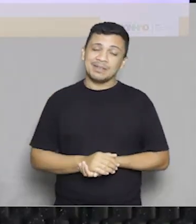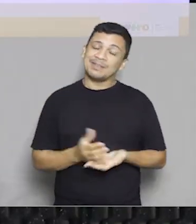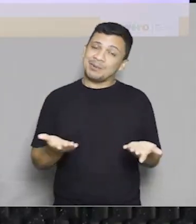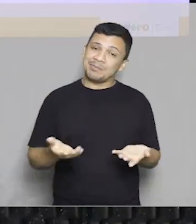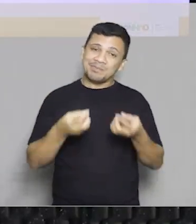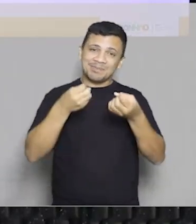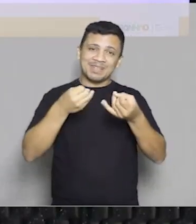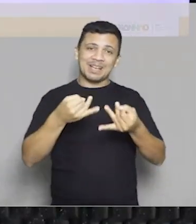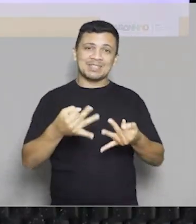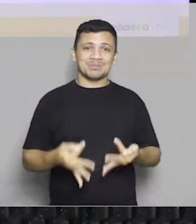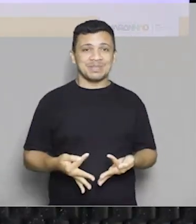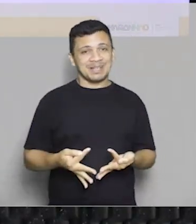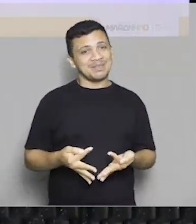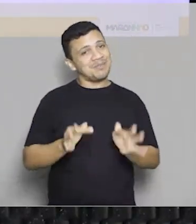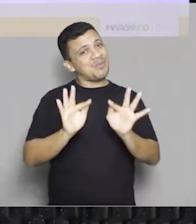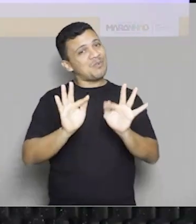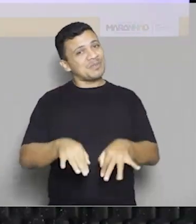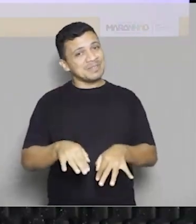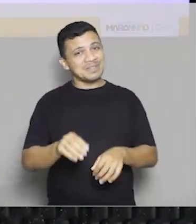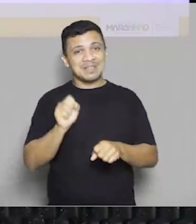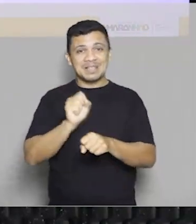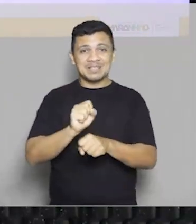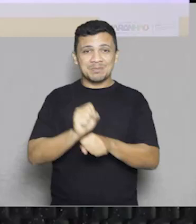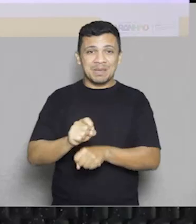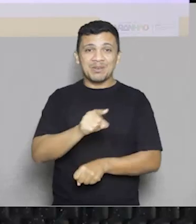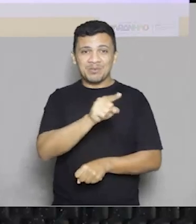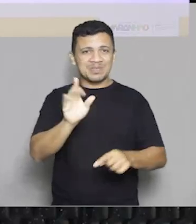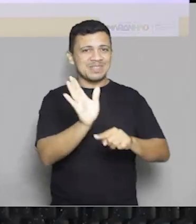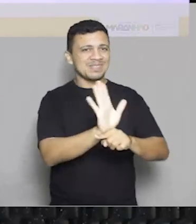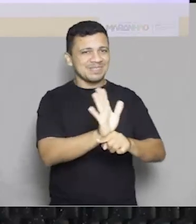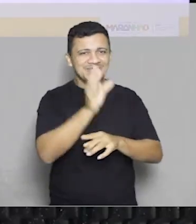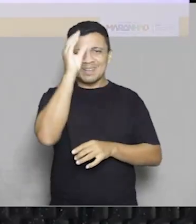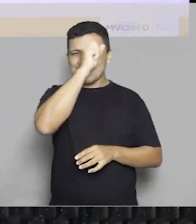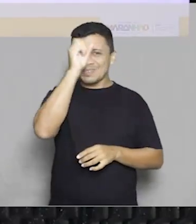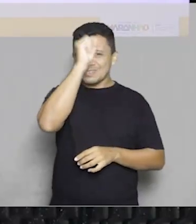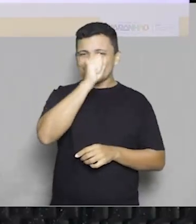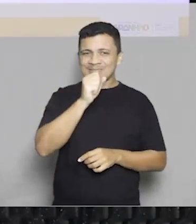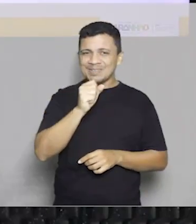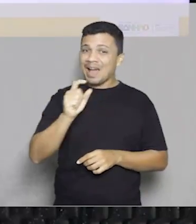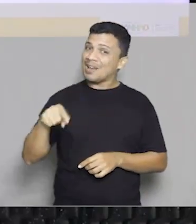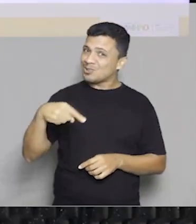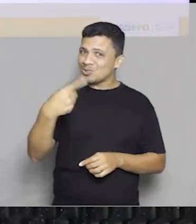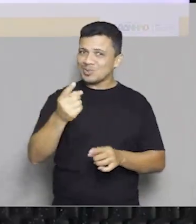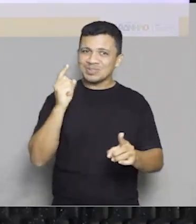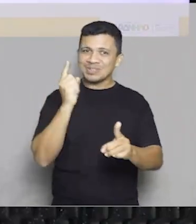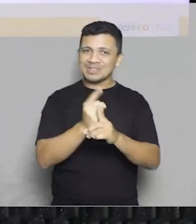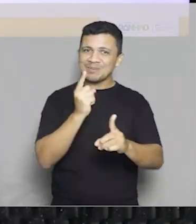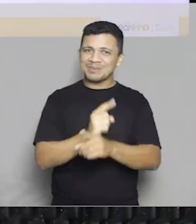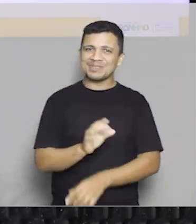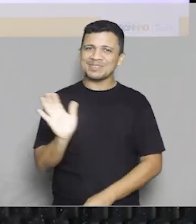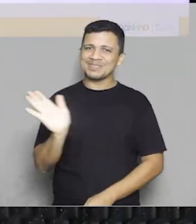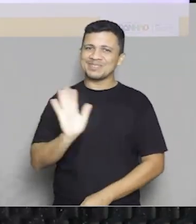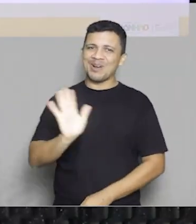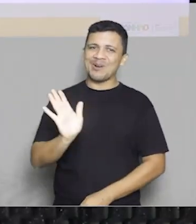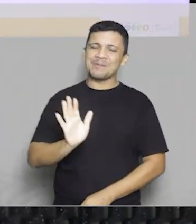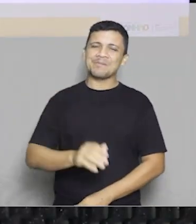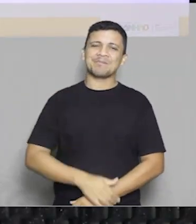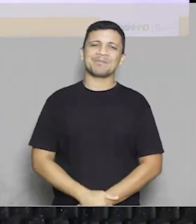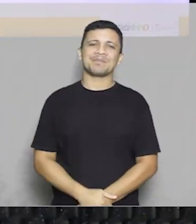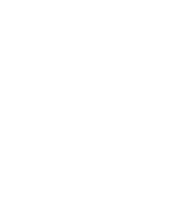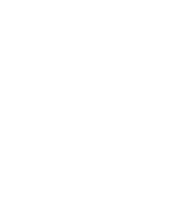uma questão. Espero que tenha sido um vídeo proveitoso para vocês e a gente se vê numa próxima. Tchau, tchau, até mais.